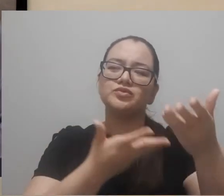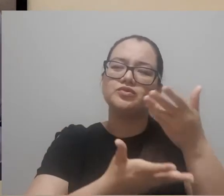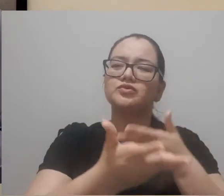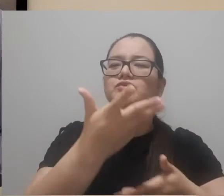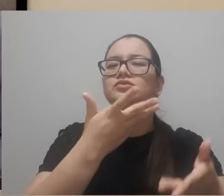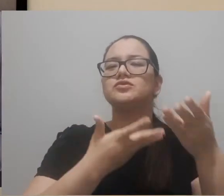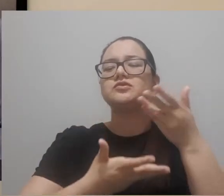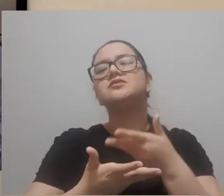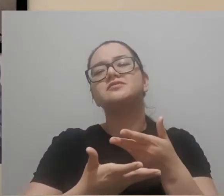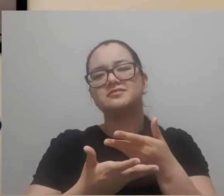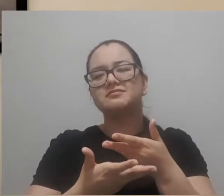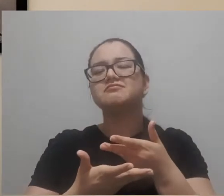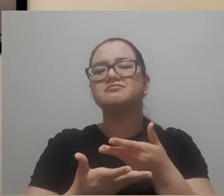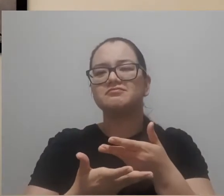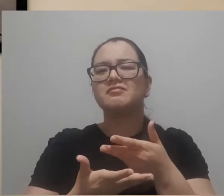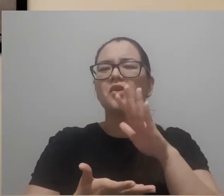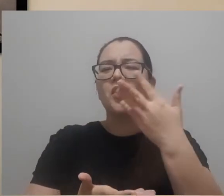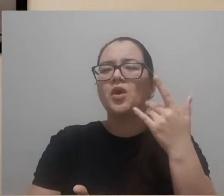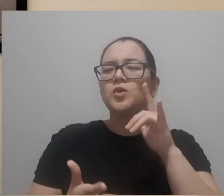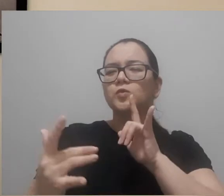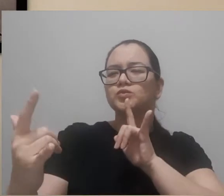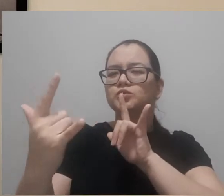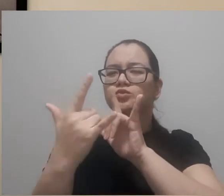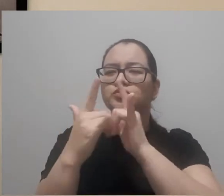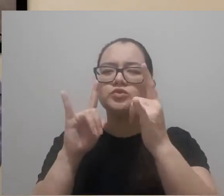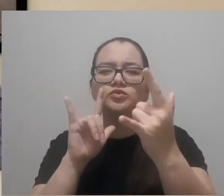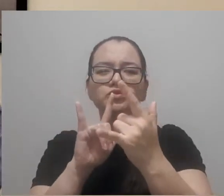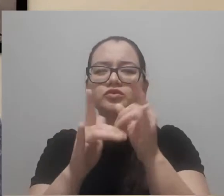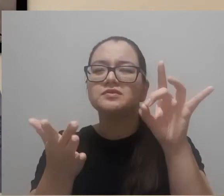nós amamos os nossos inimigos.